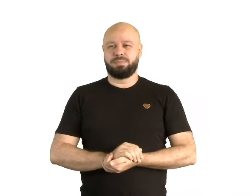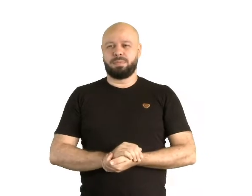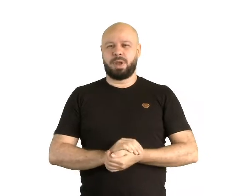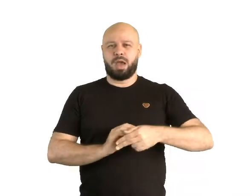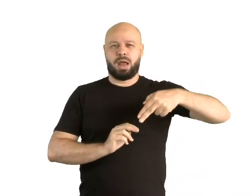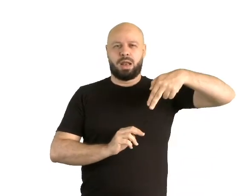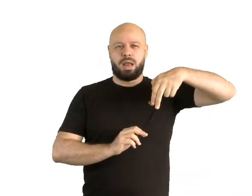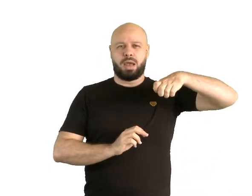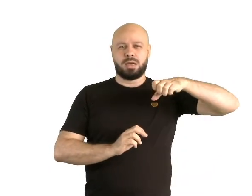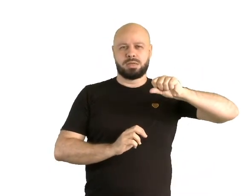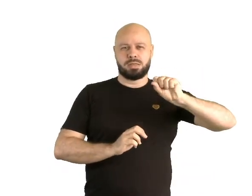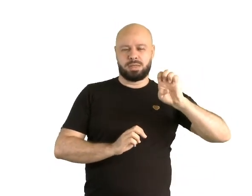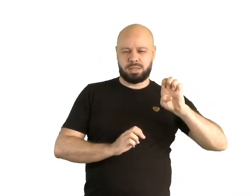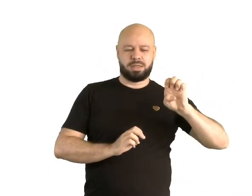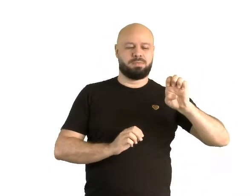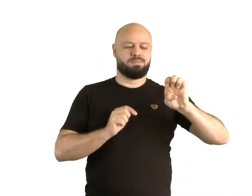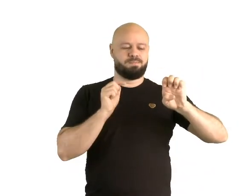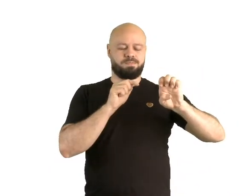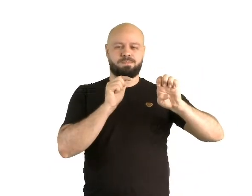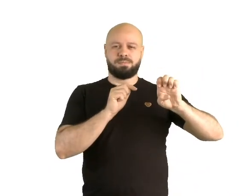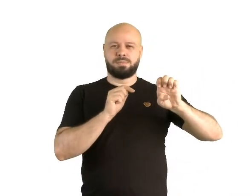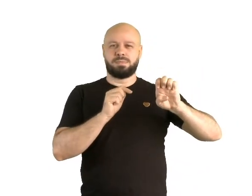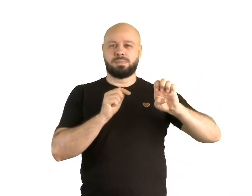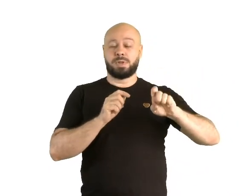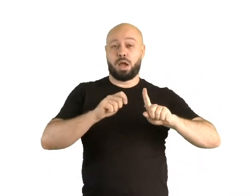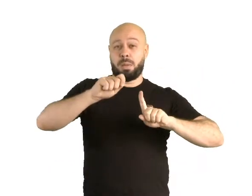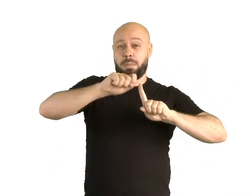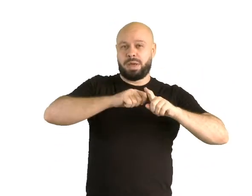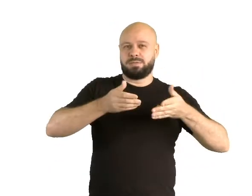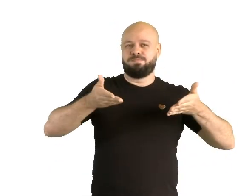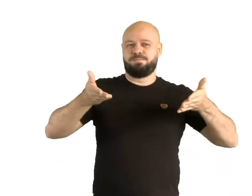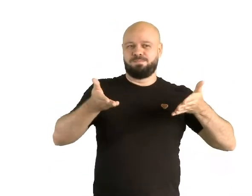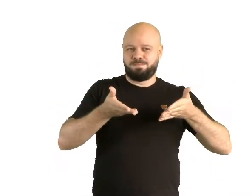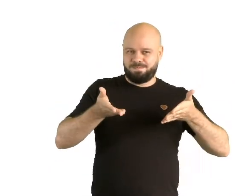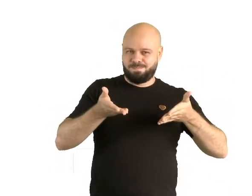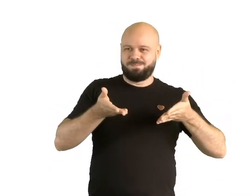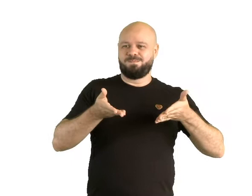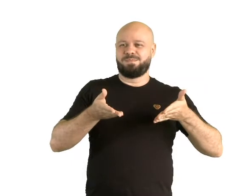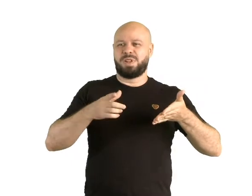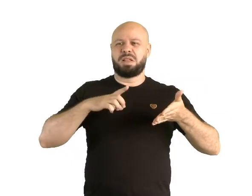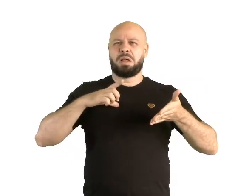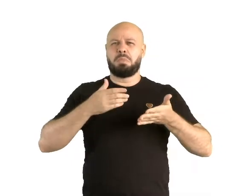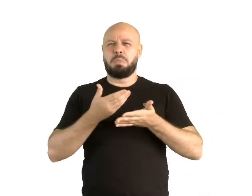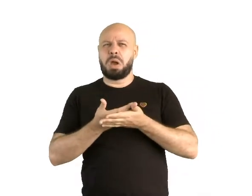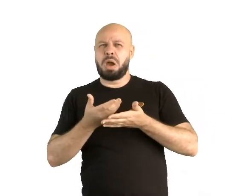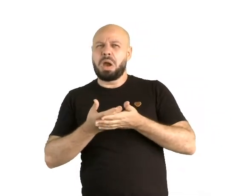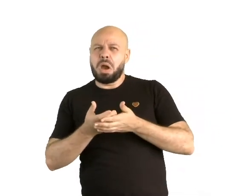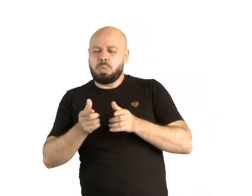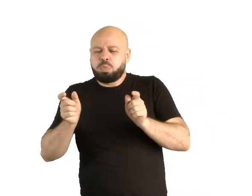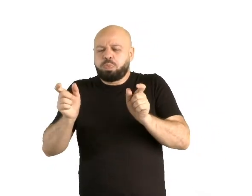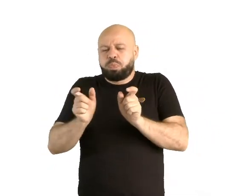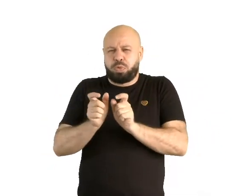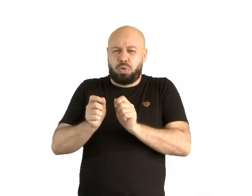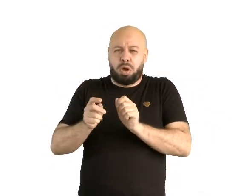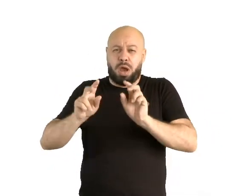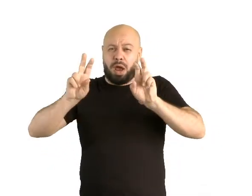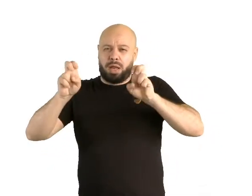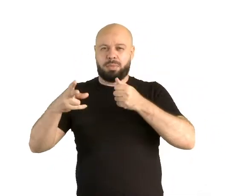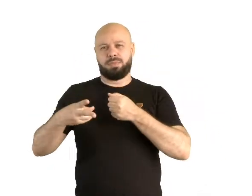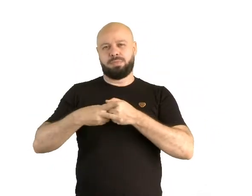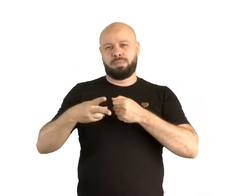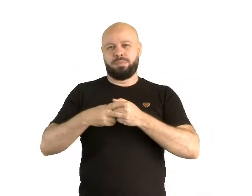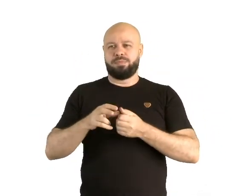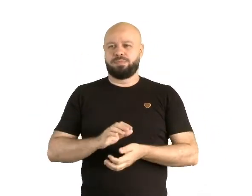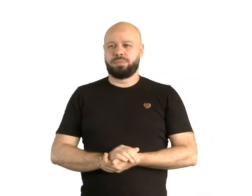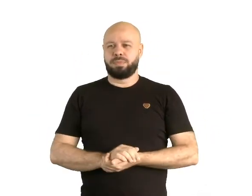Na frase, nesse mês tivemos poucas aulas sobre verbos. Nós estamos